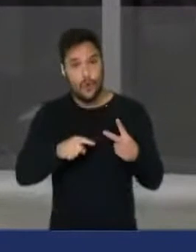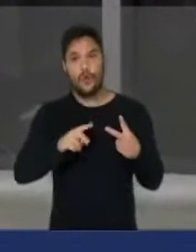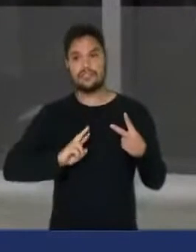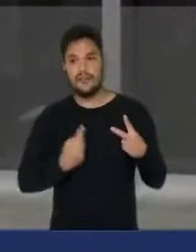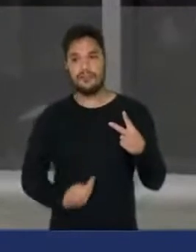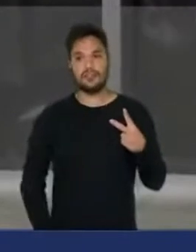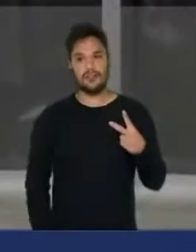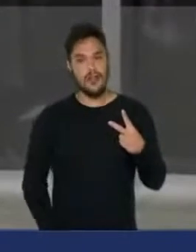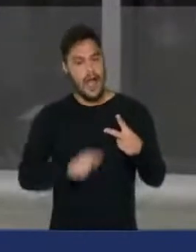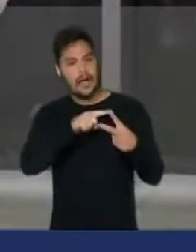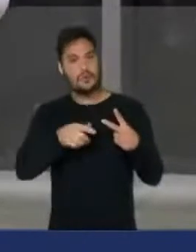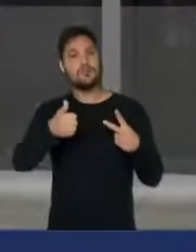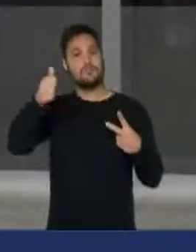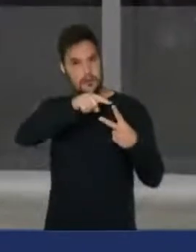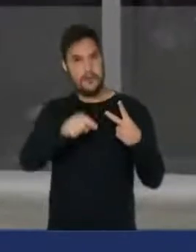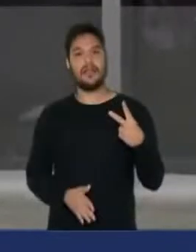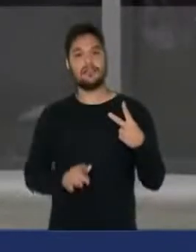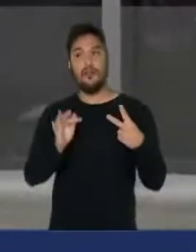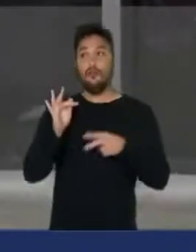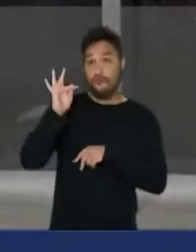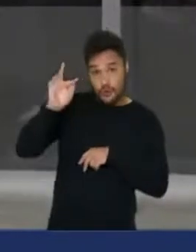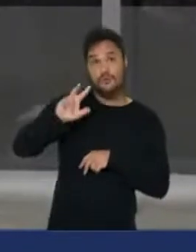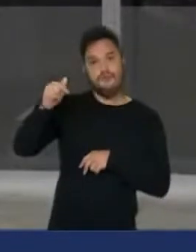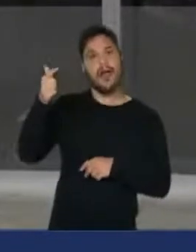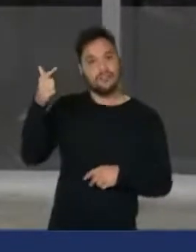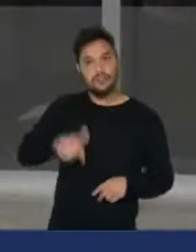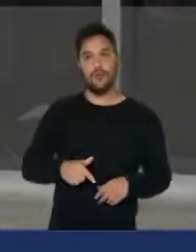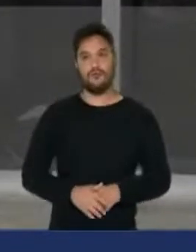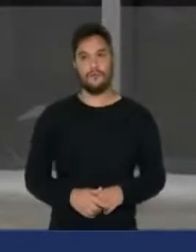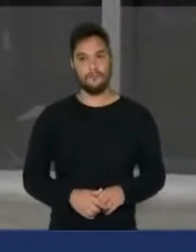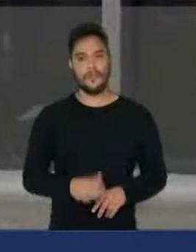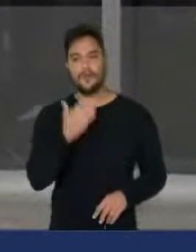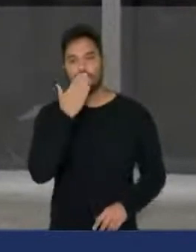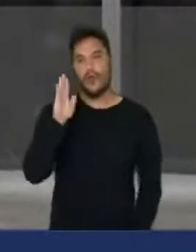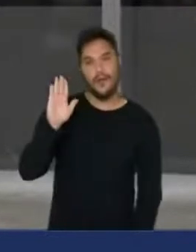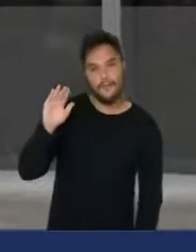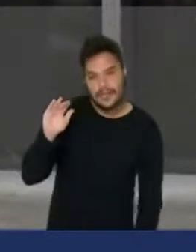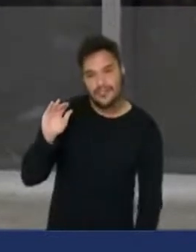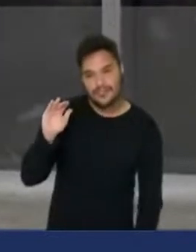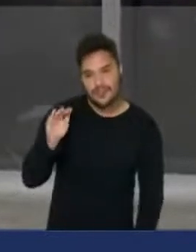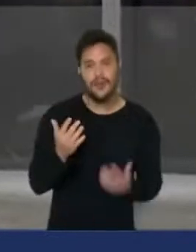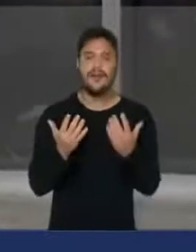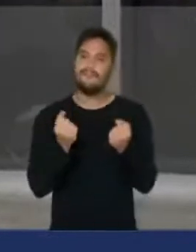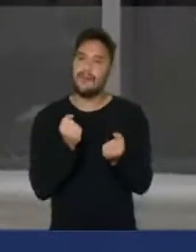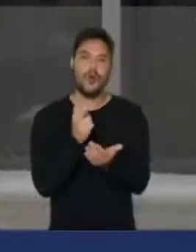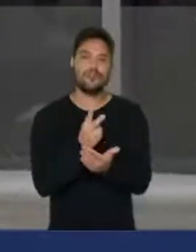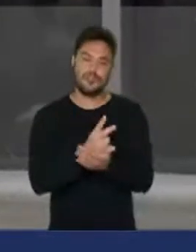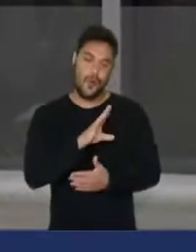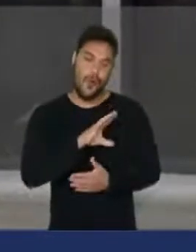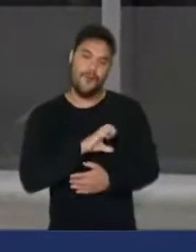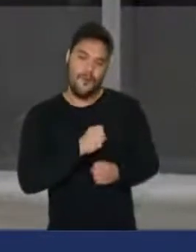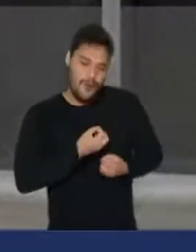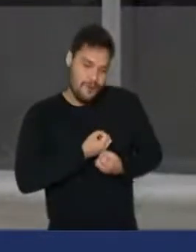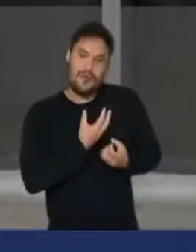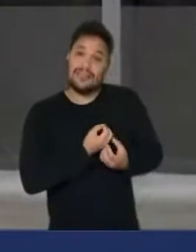somos as primeiras de muitas. Então, o ódio de vocês, beijinho, sigamos com muito amor e poesia,